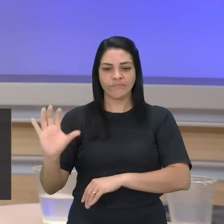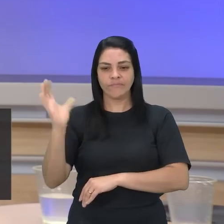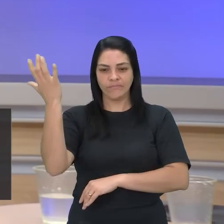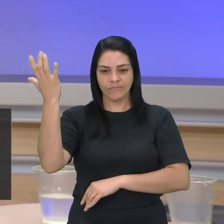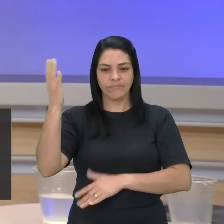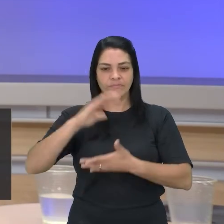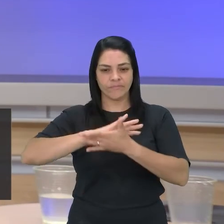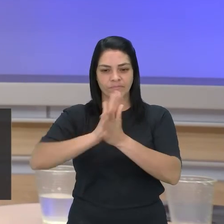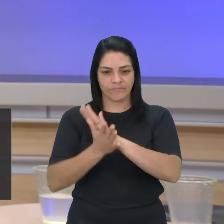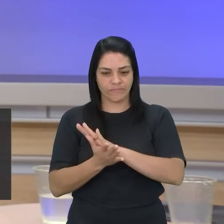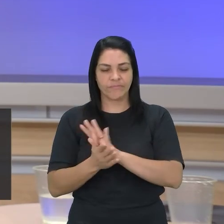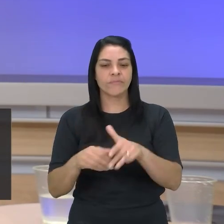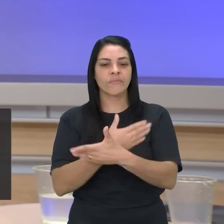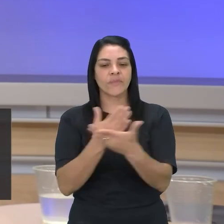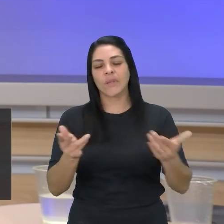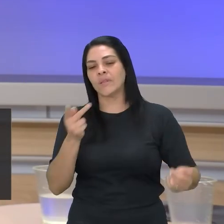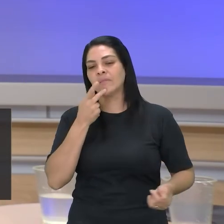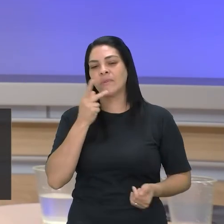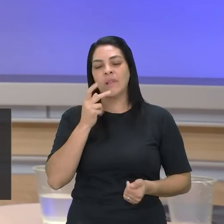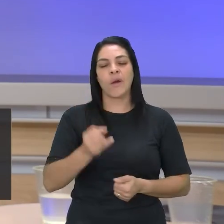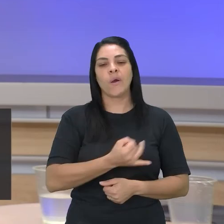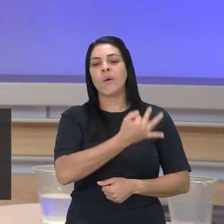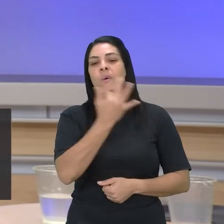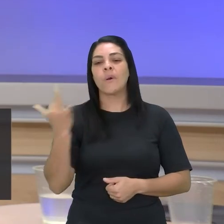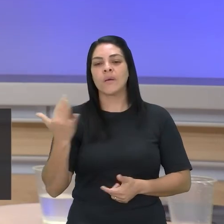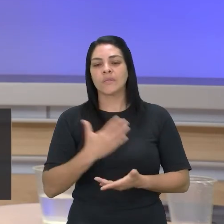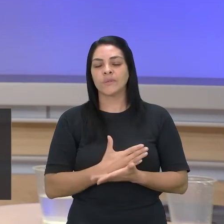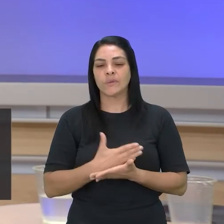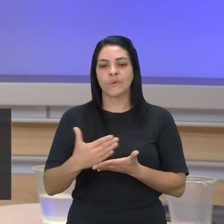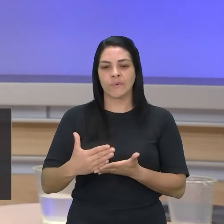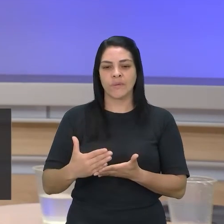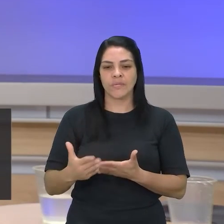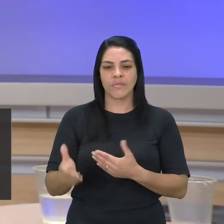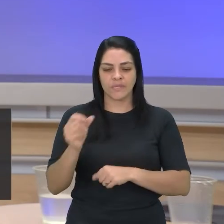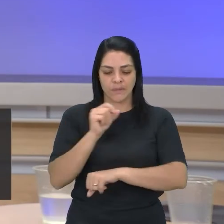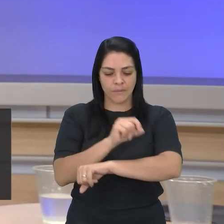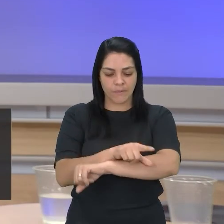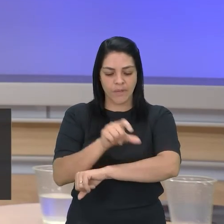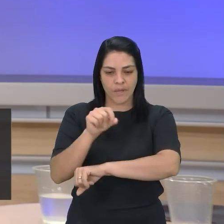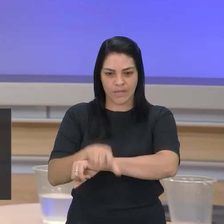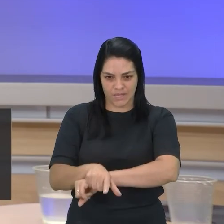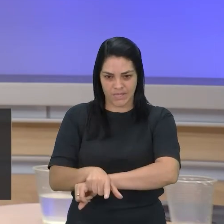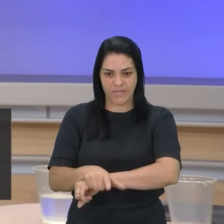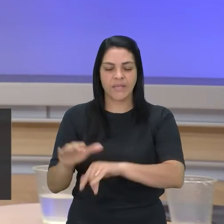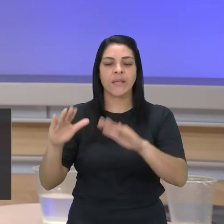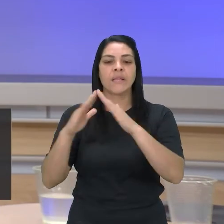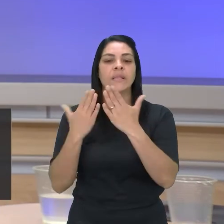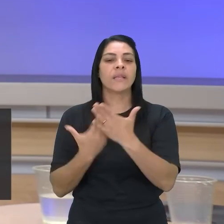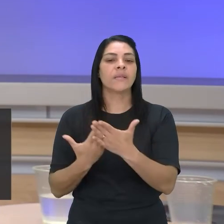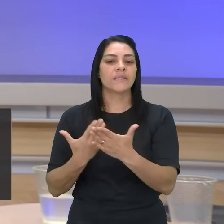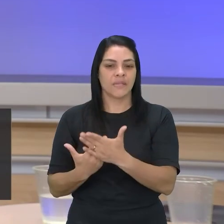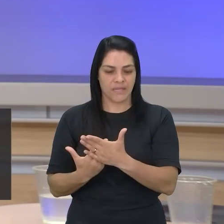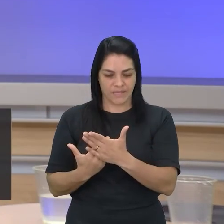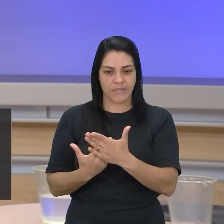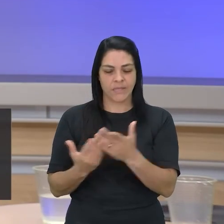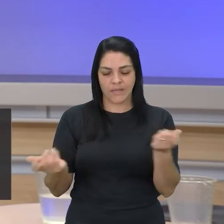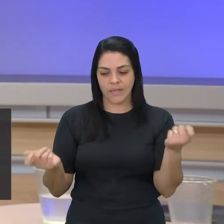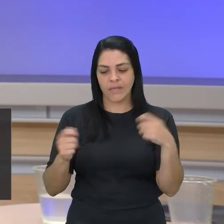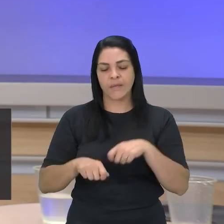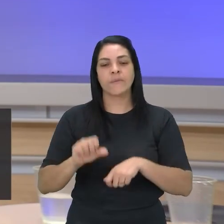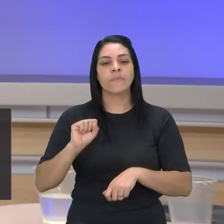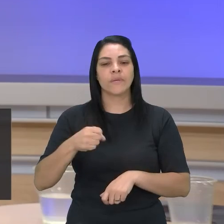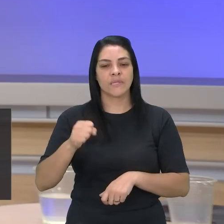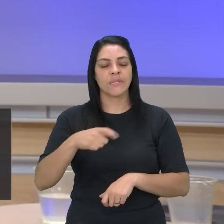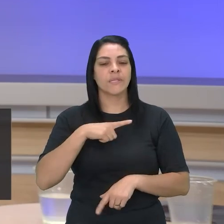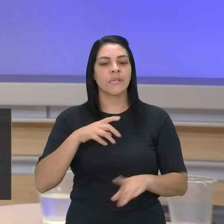sim falar do quanto que essas iniciativas de quintais de escolas arborizados podem sim causar